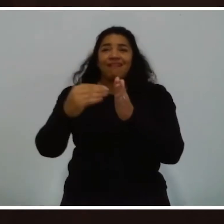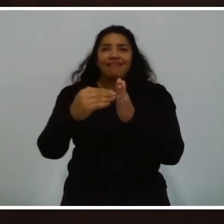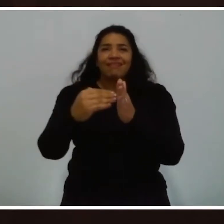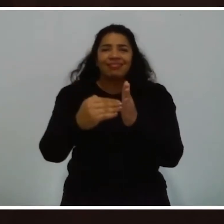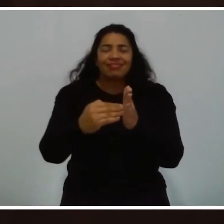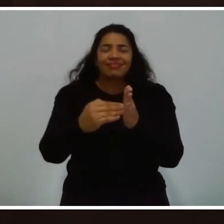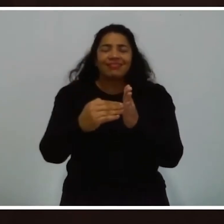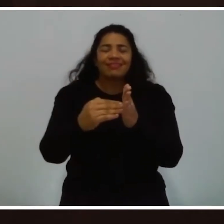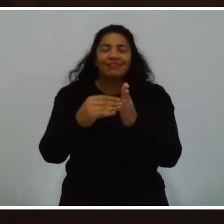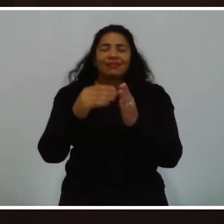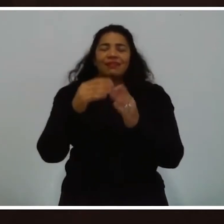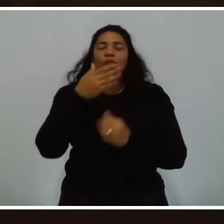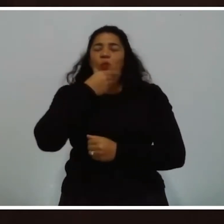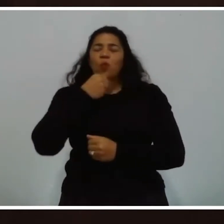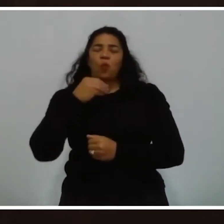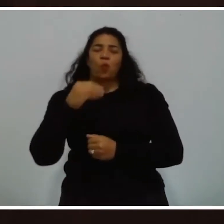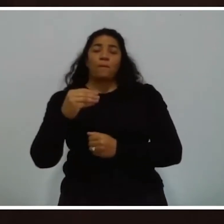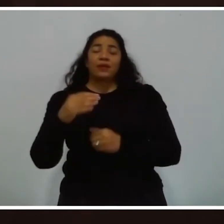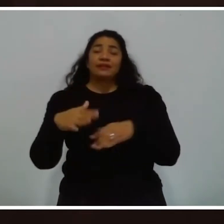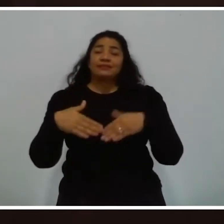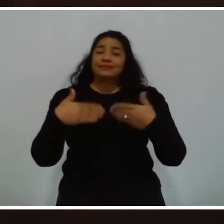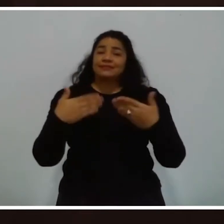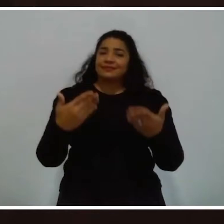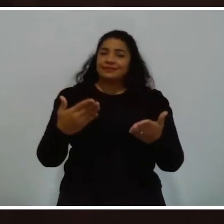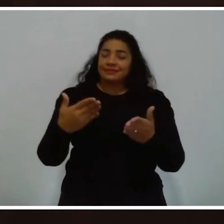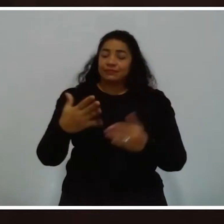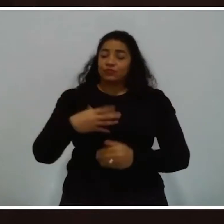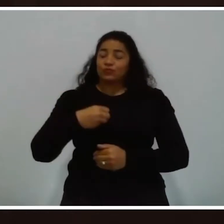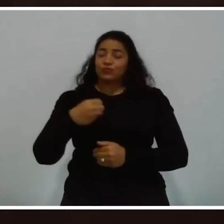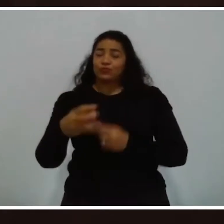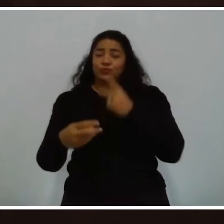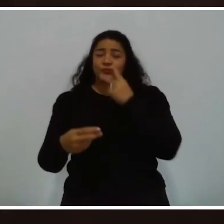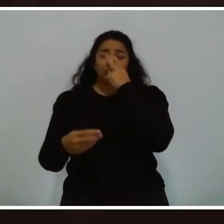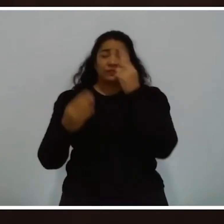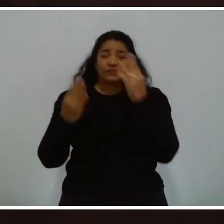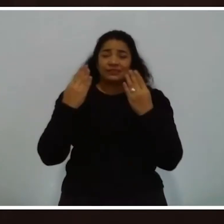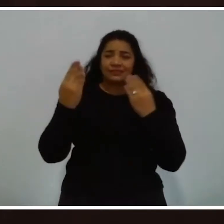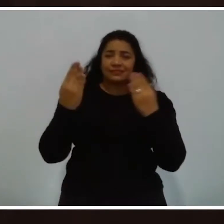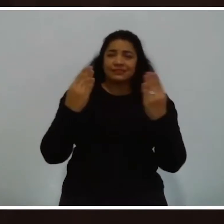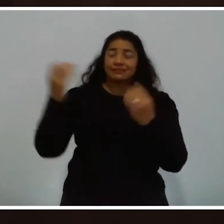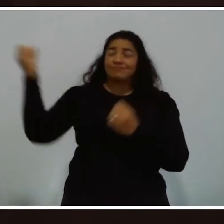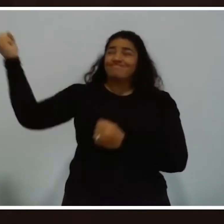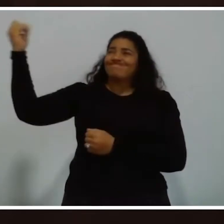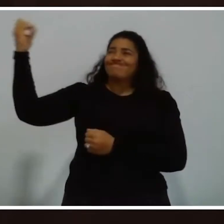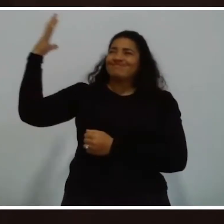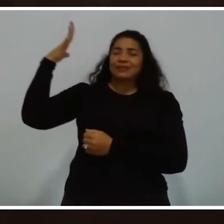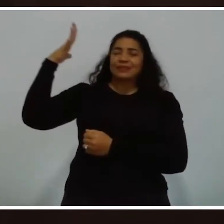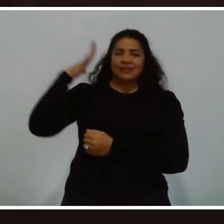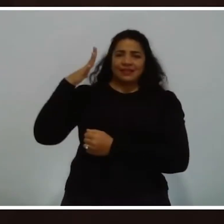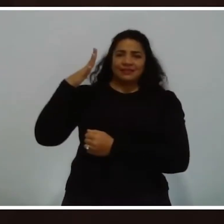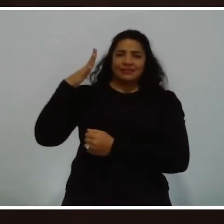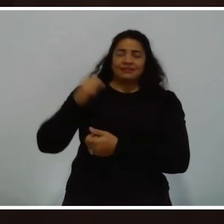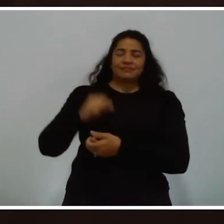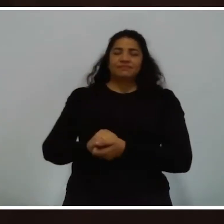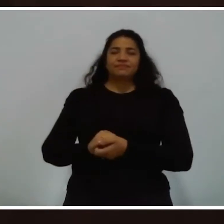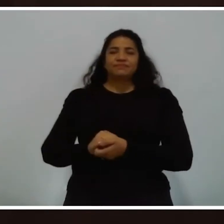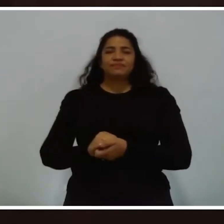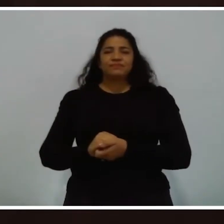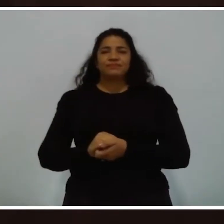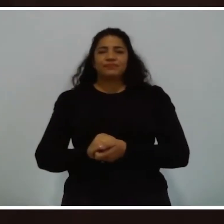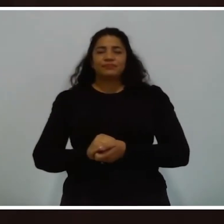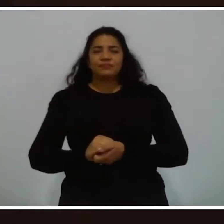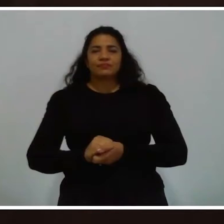A graça é Deus chegando até o homem de graça. Isaías 55. E